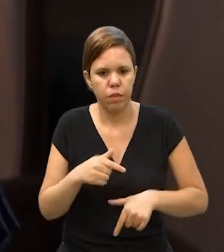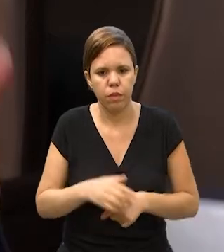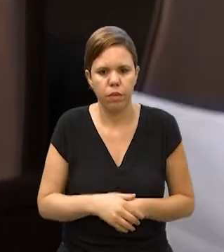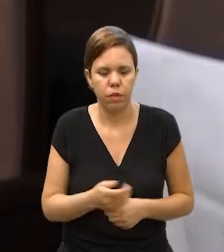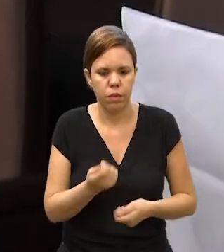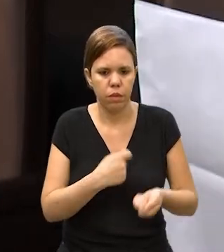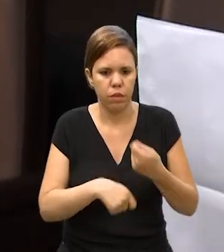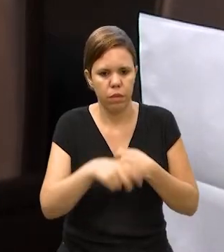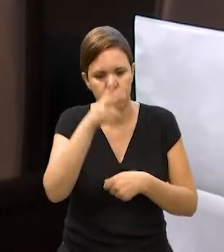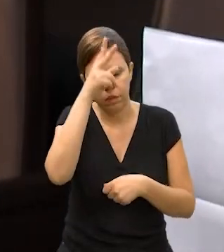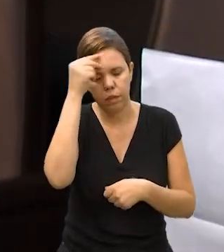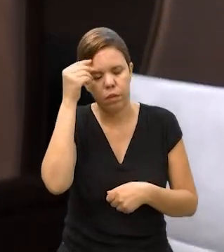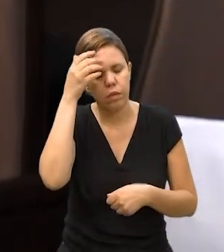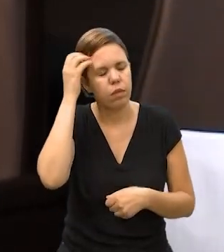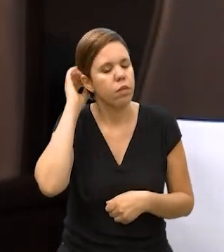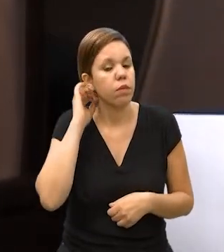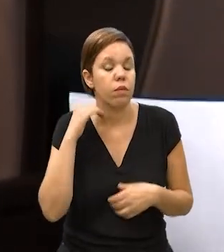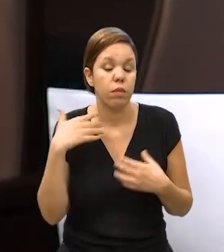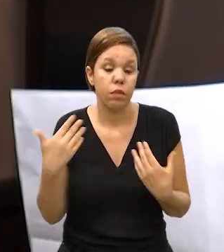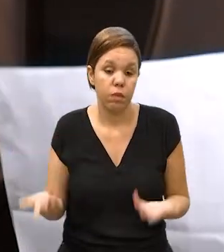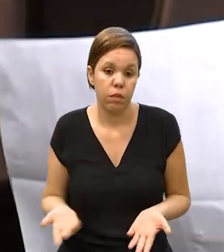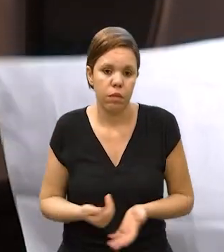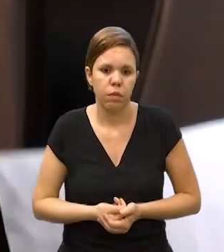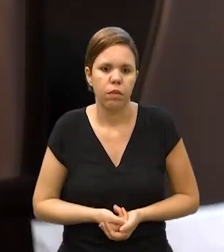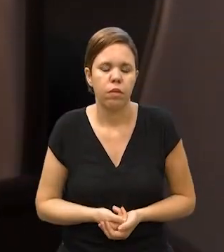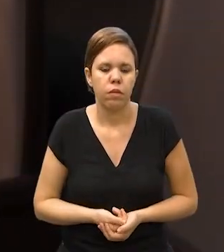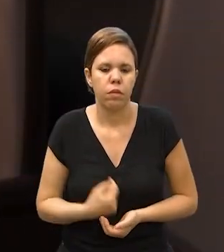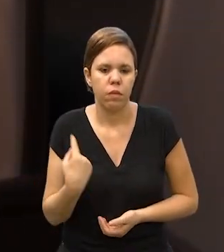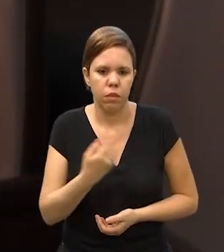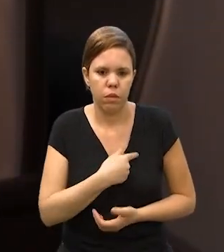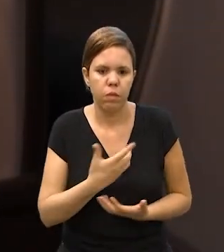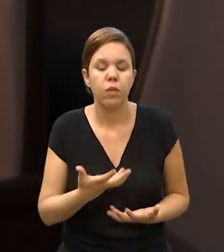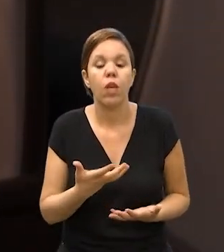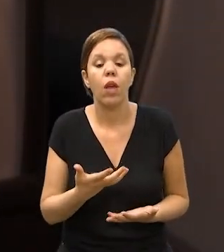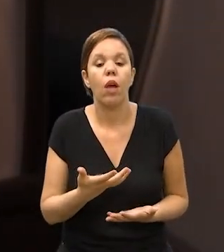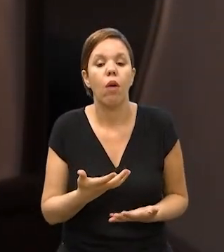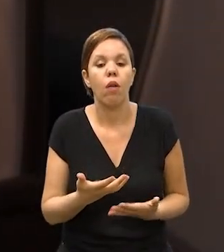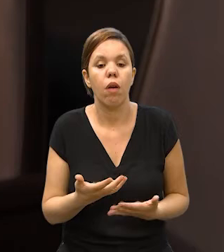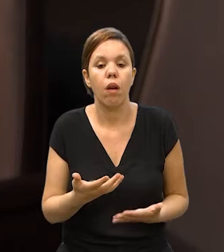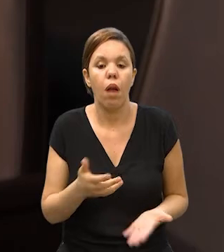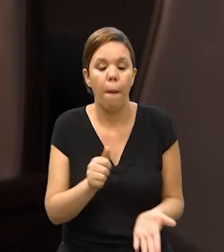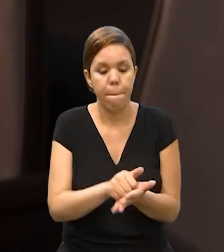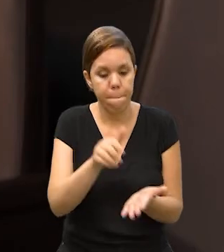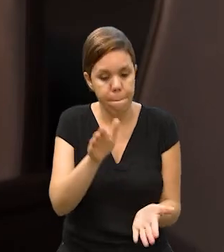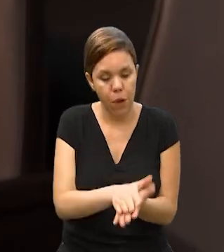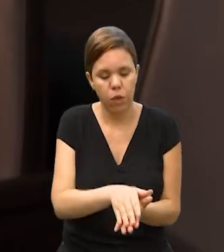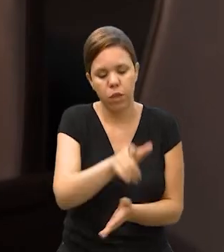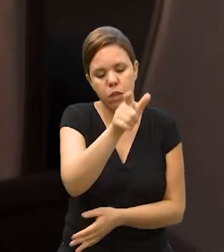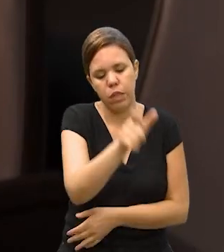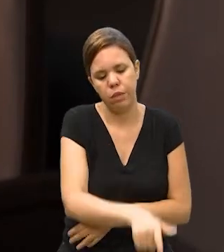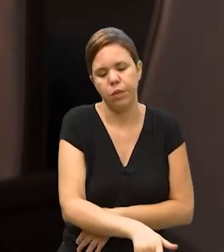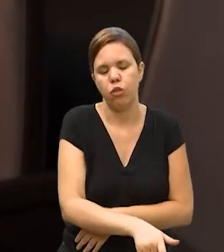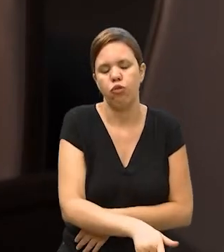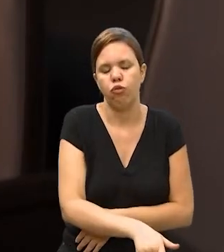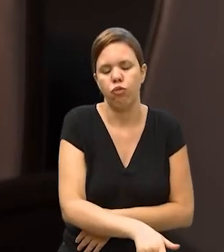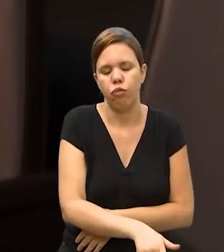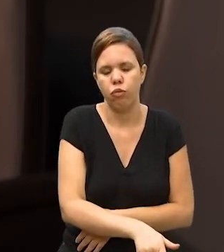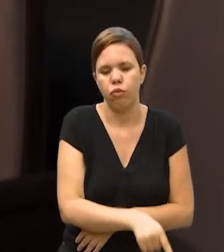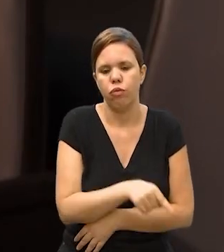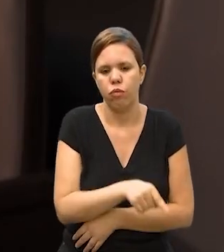na administração pública. Então, enfim, a gente quer punição, a gente quer punir aquela pessoa que